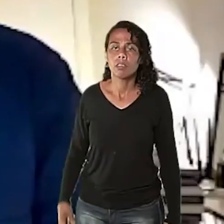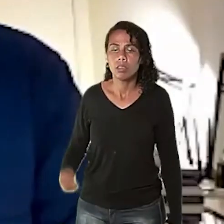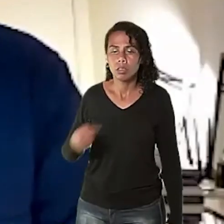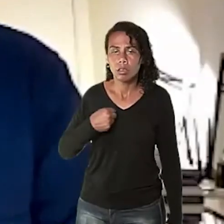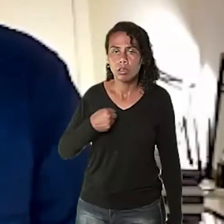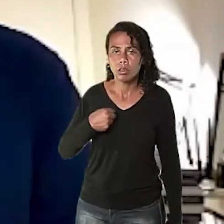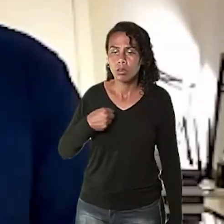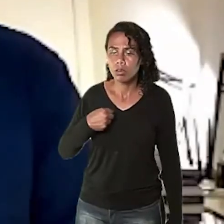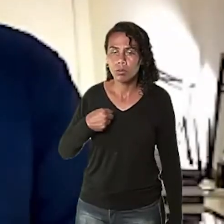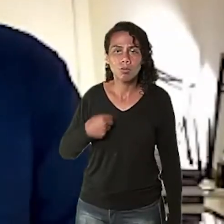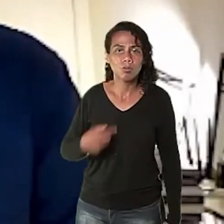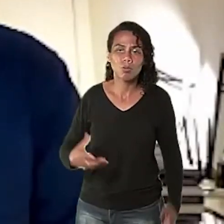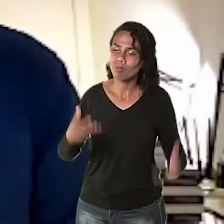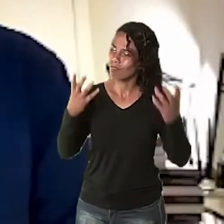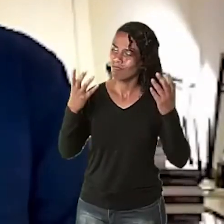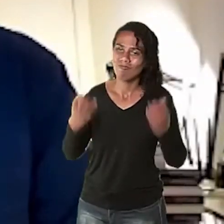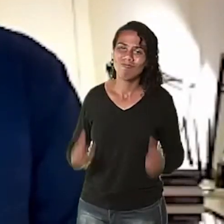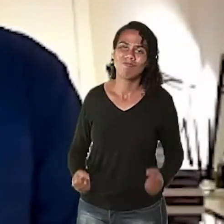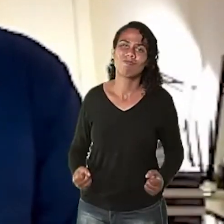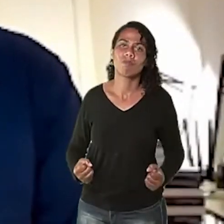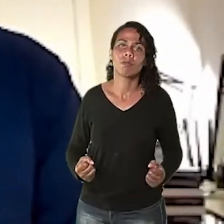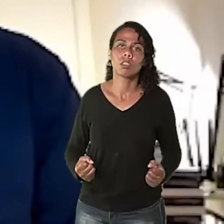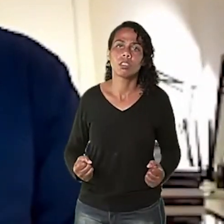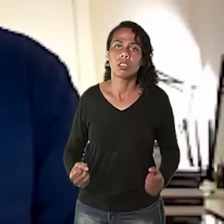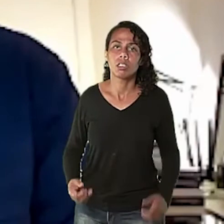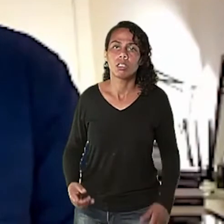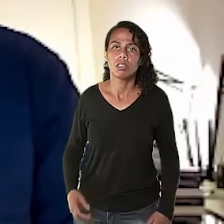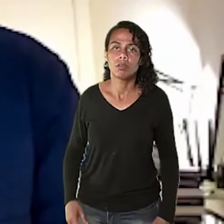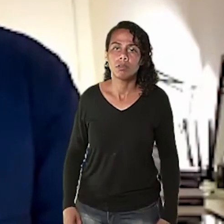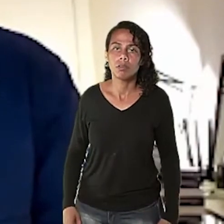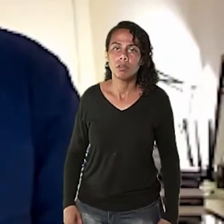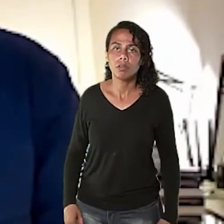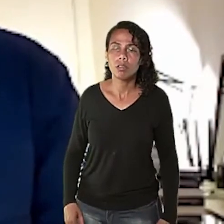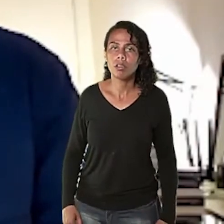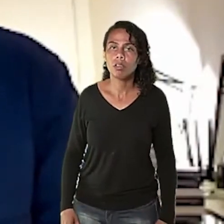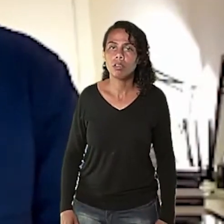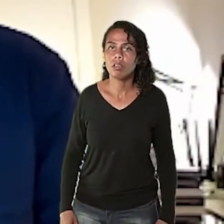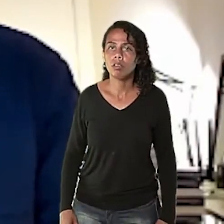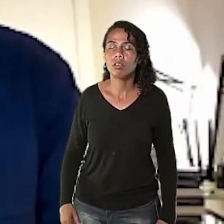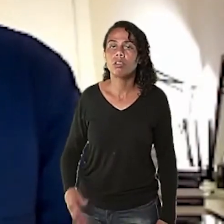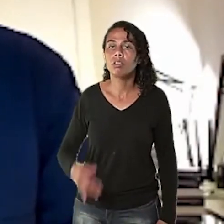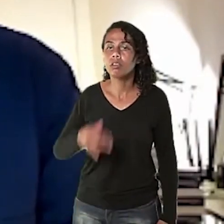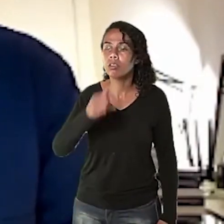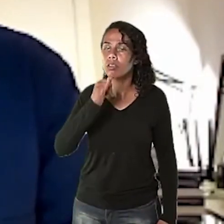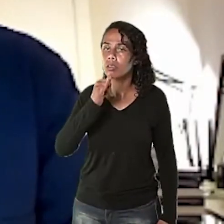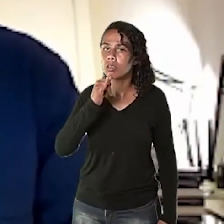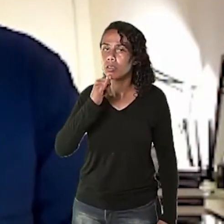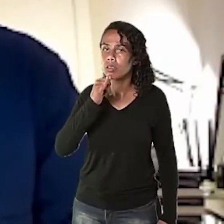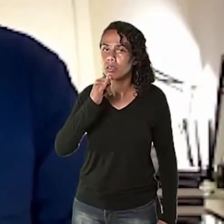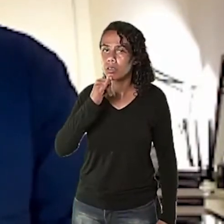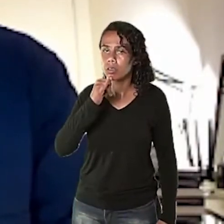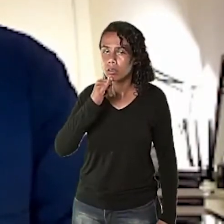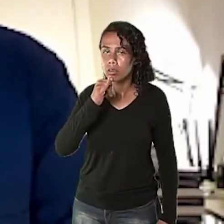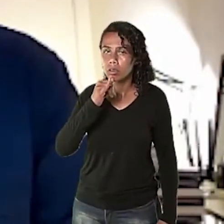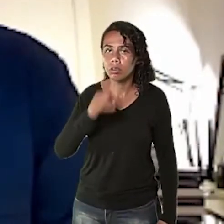imagina, quando as suas contas pessoais são indicadas para